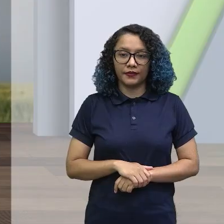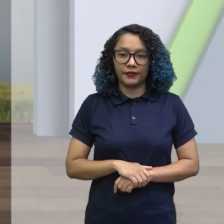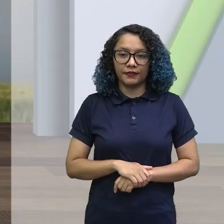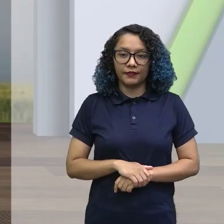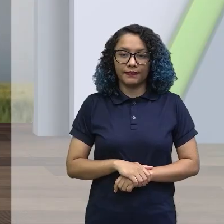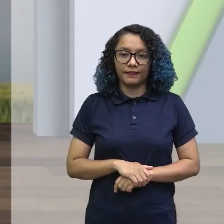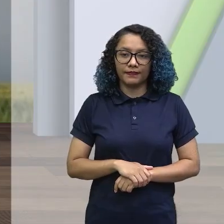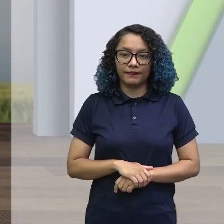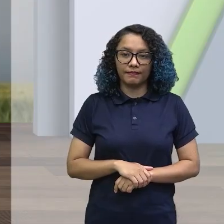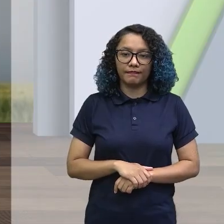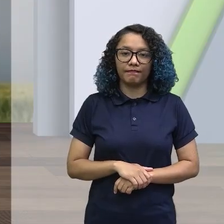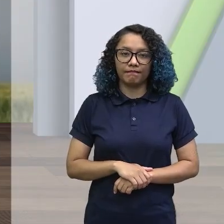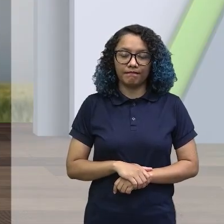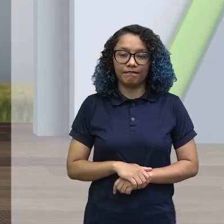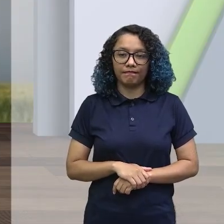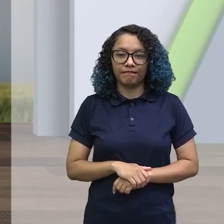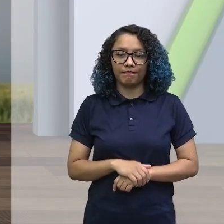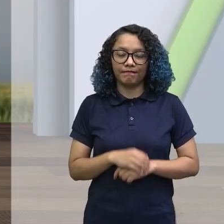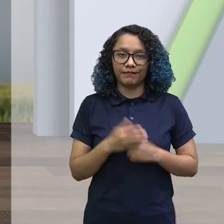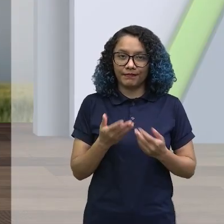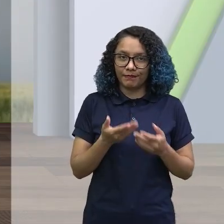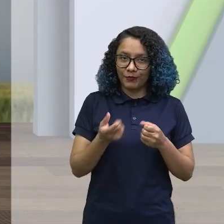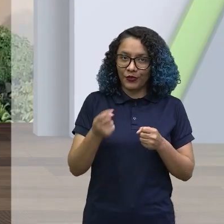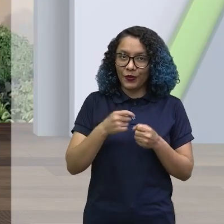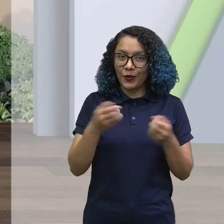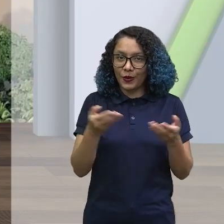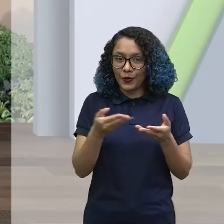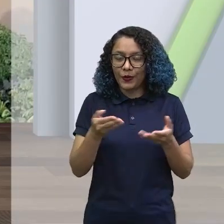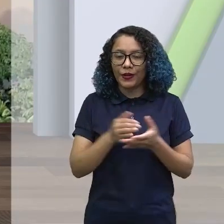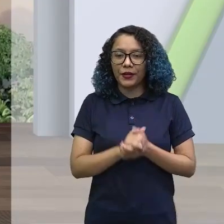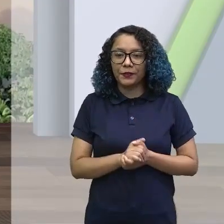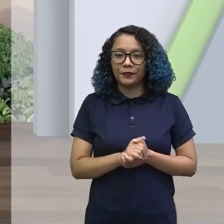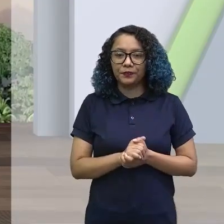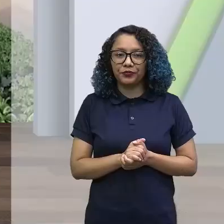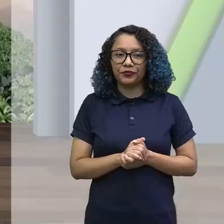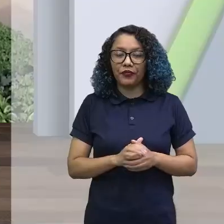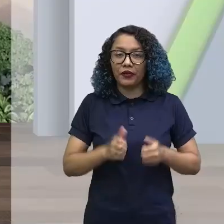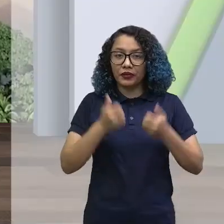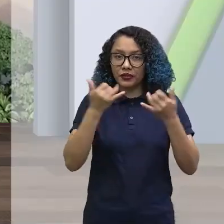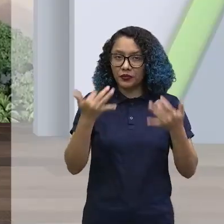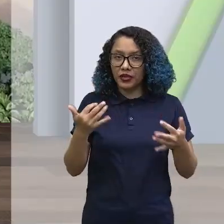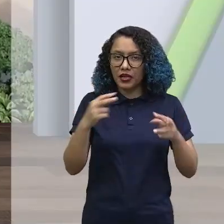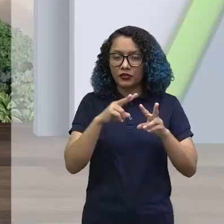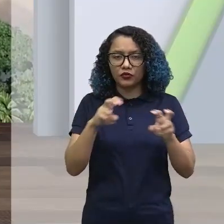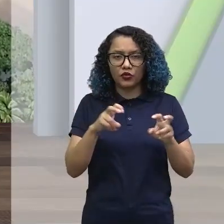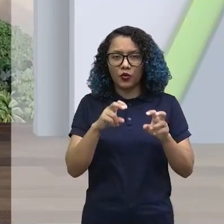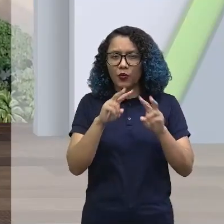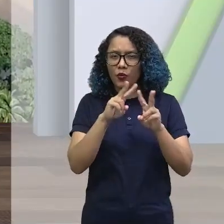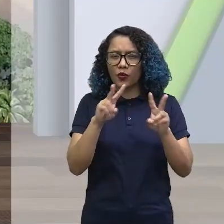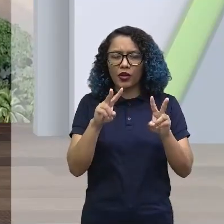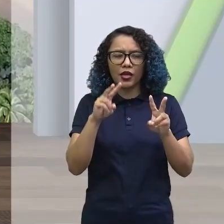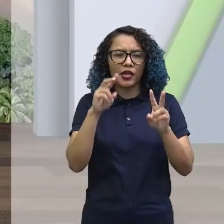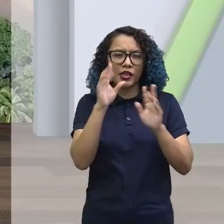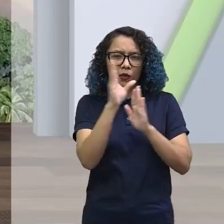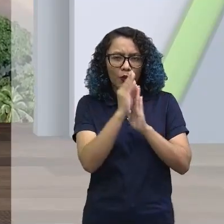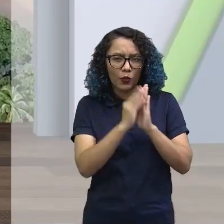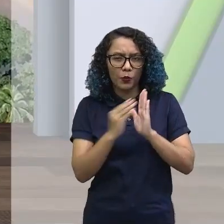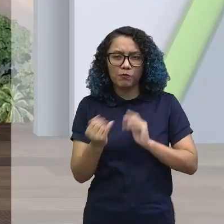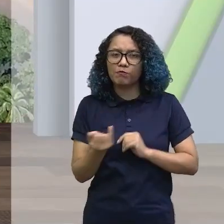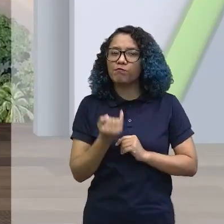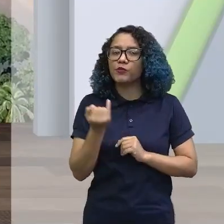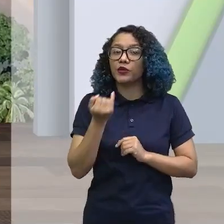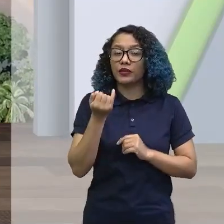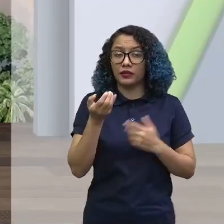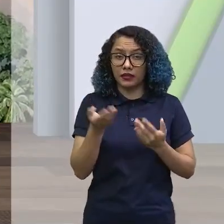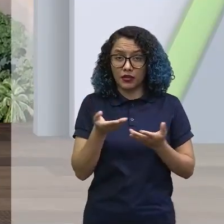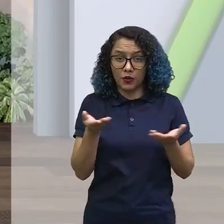Muito bem, alunos, estamos de volta aqui para falar de assuntos muito importantes, né? E a gente vai